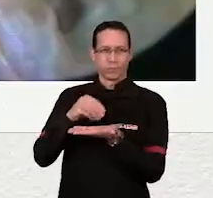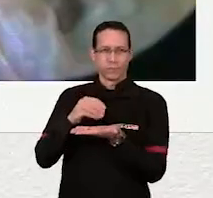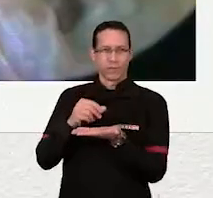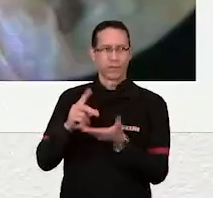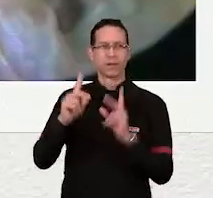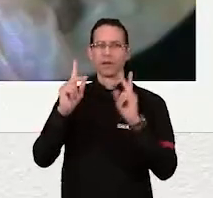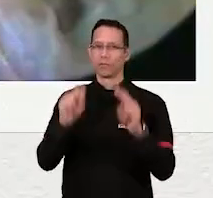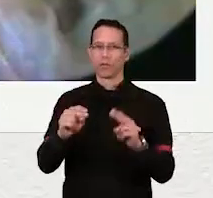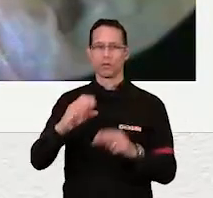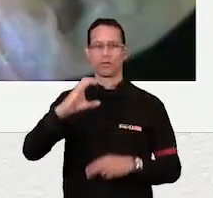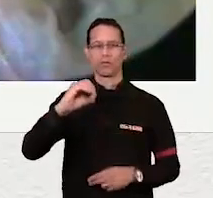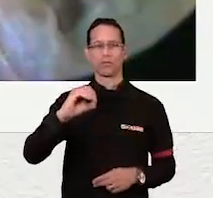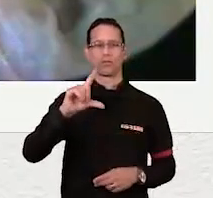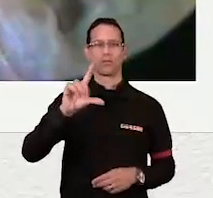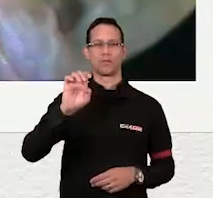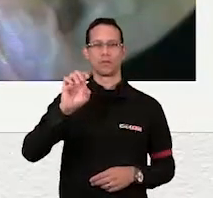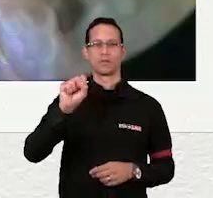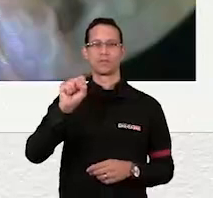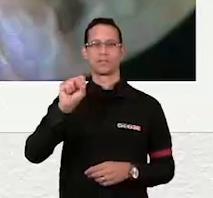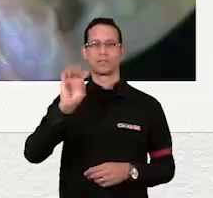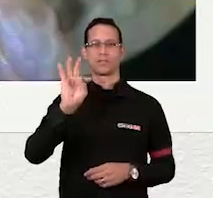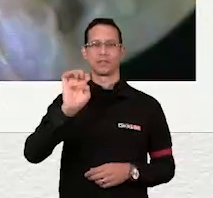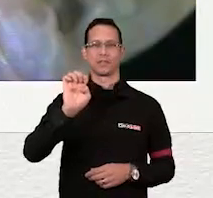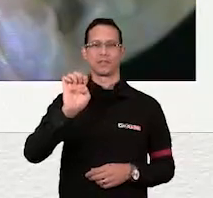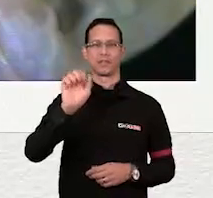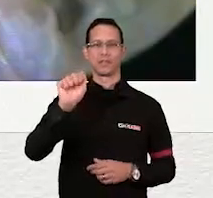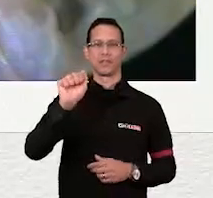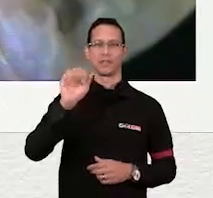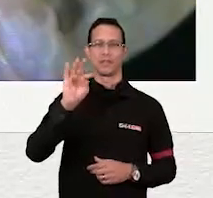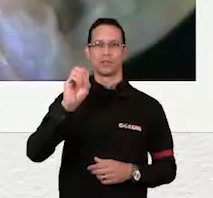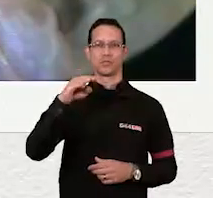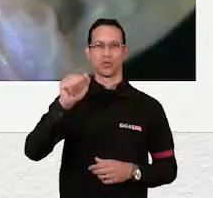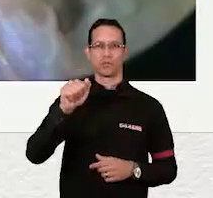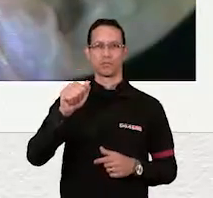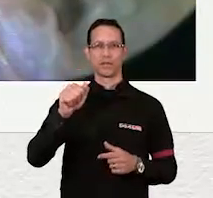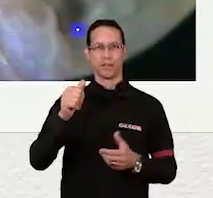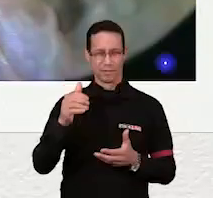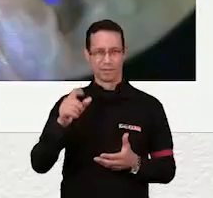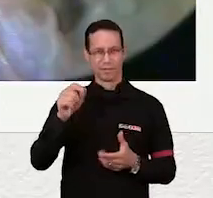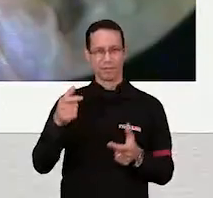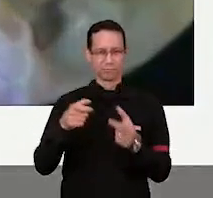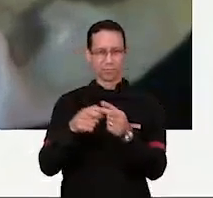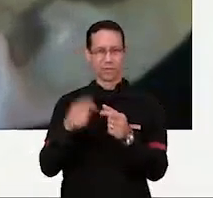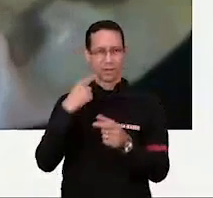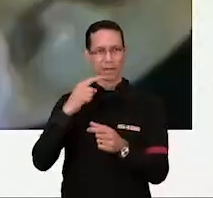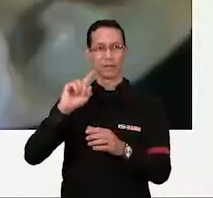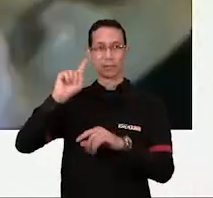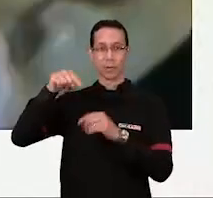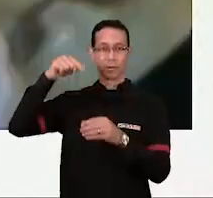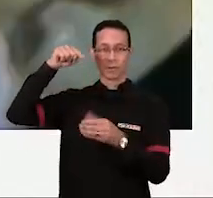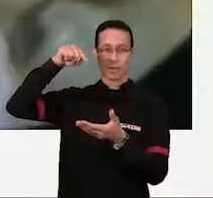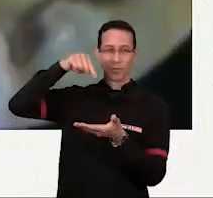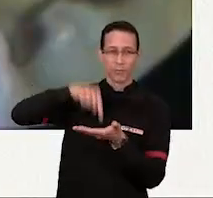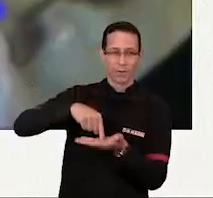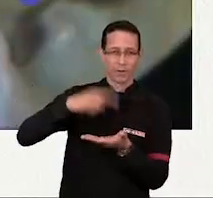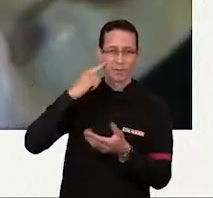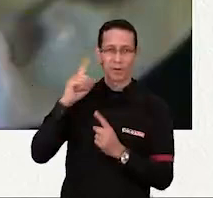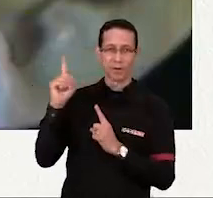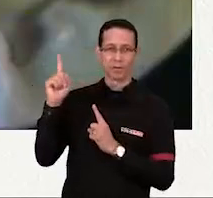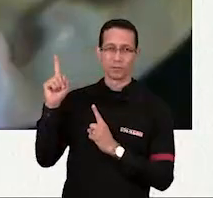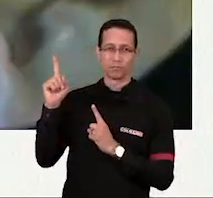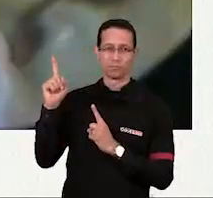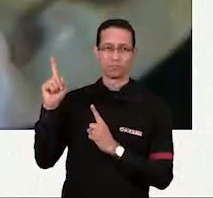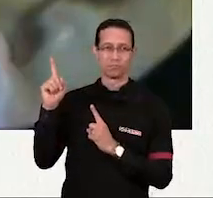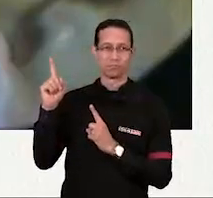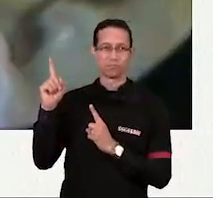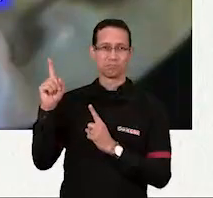parece o colisteatoma. E aí no fundo, muitas vezes, quando você chega lá perto do tímpano, né? Agora ela voltou. Não tem mais tímpano,